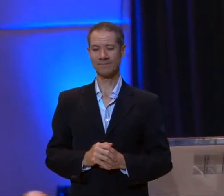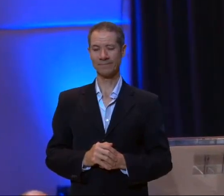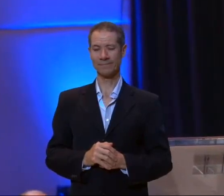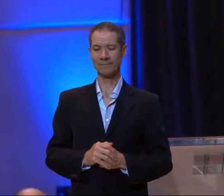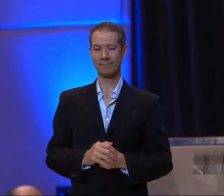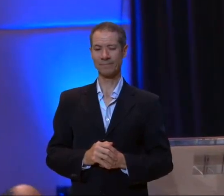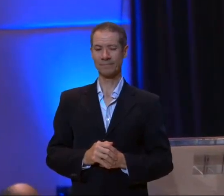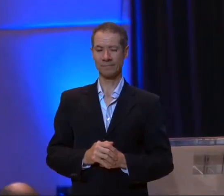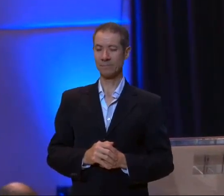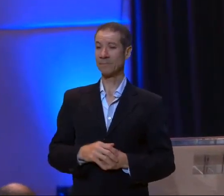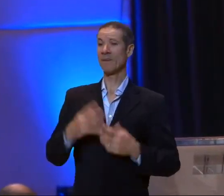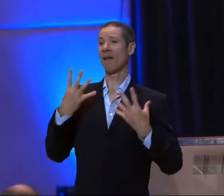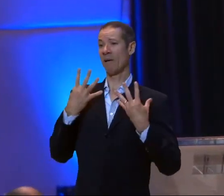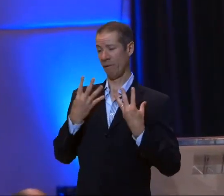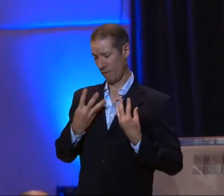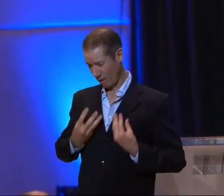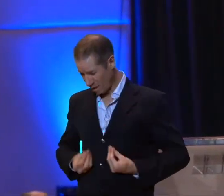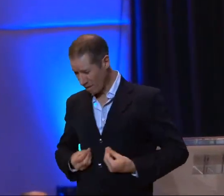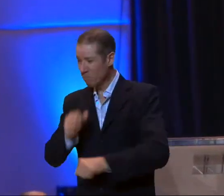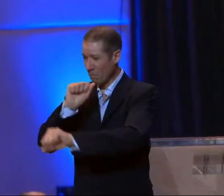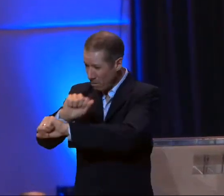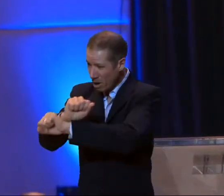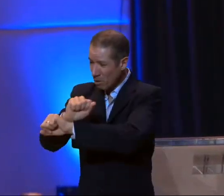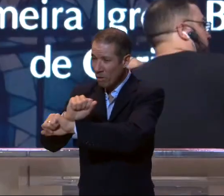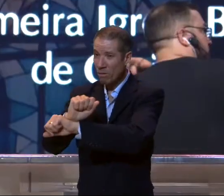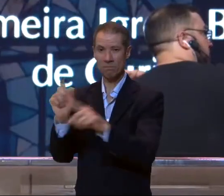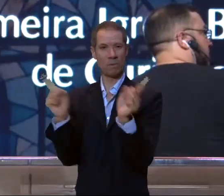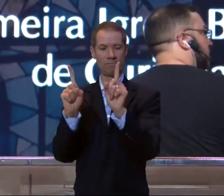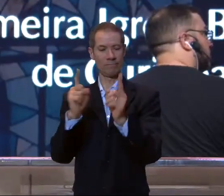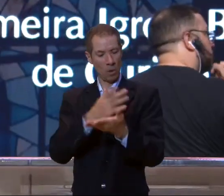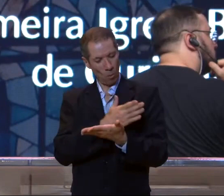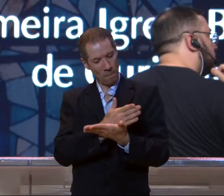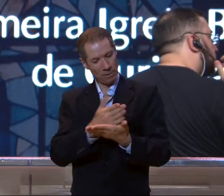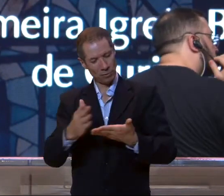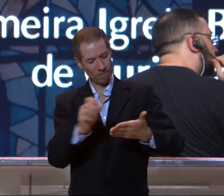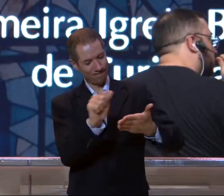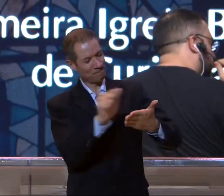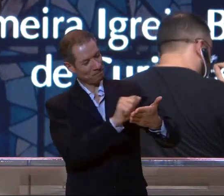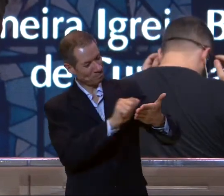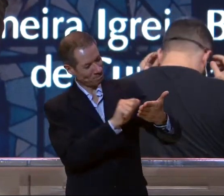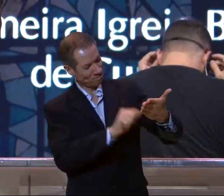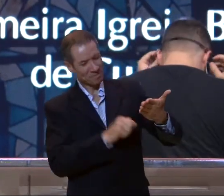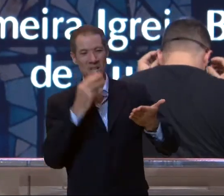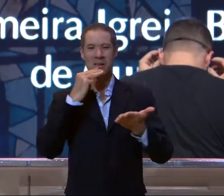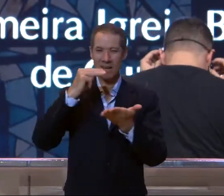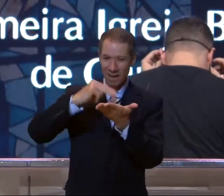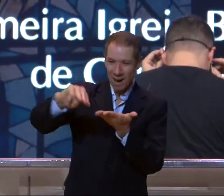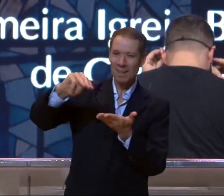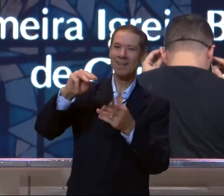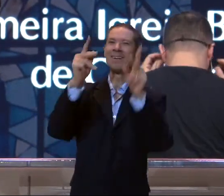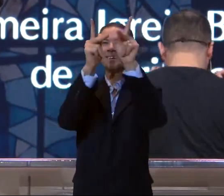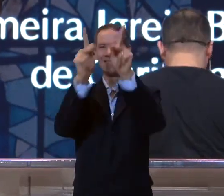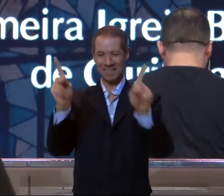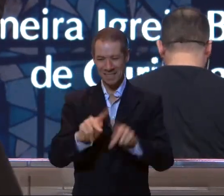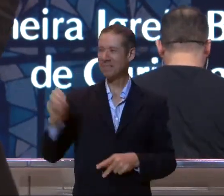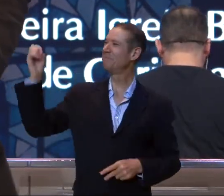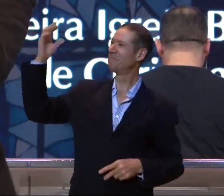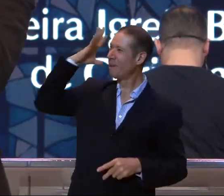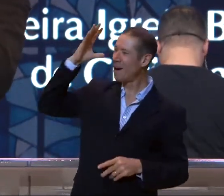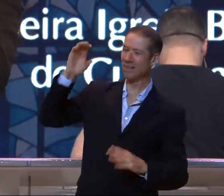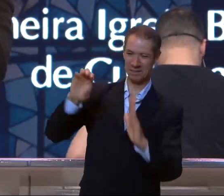Ele desanimou, ele parou, ele começou a escrever cartas. Graça e paz para os que